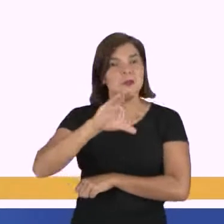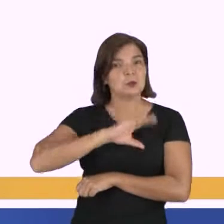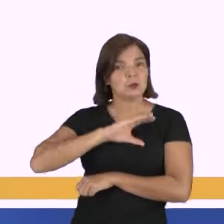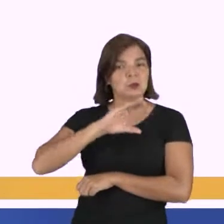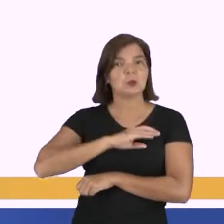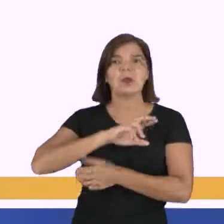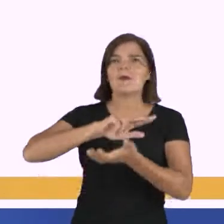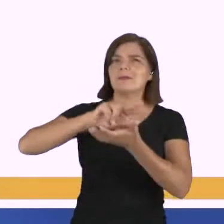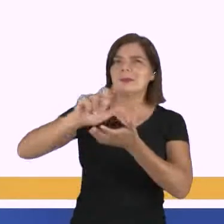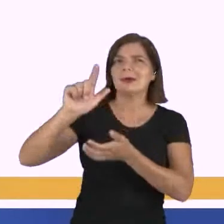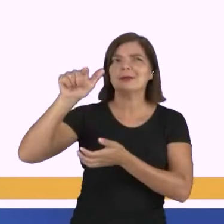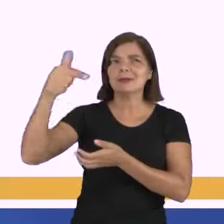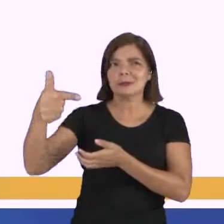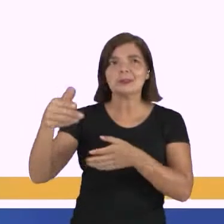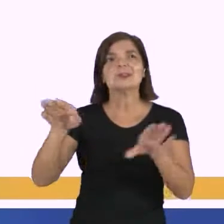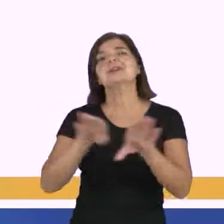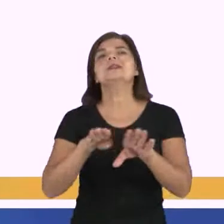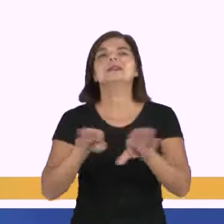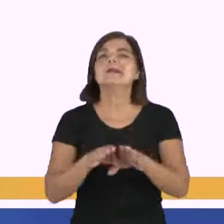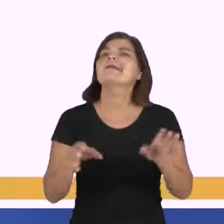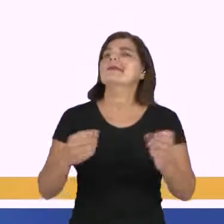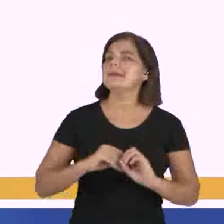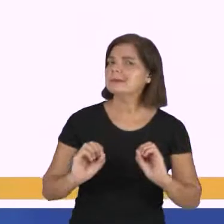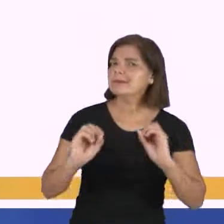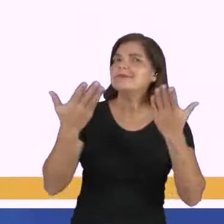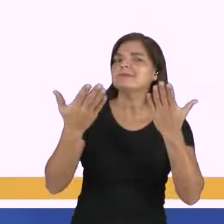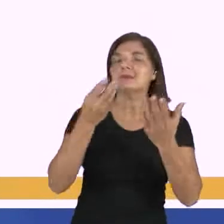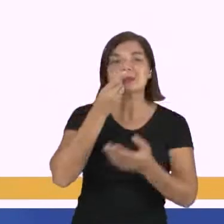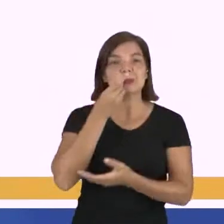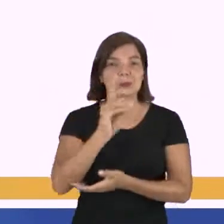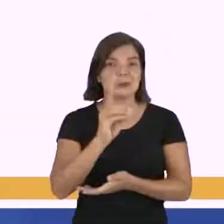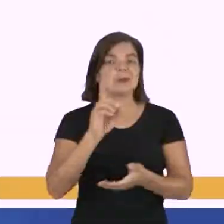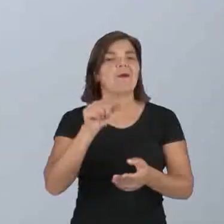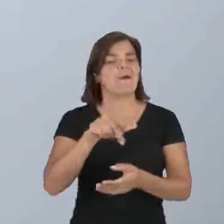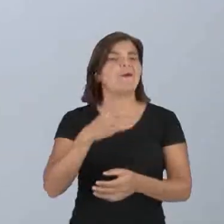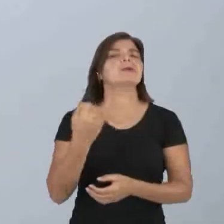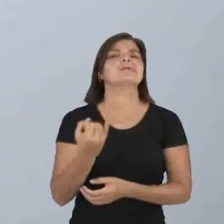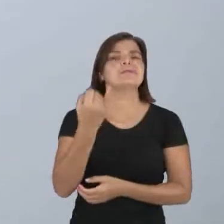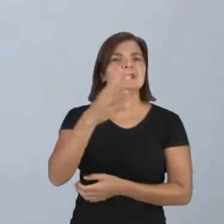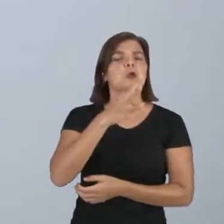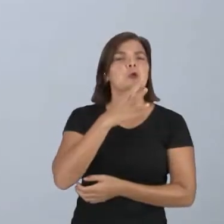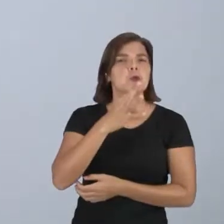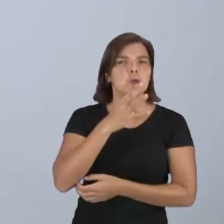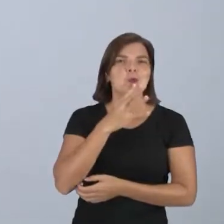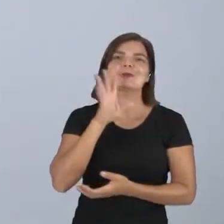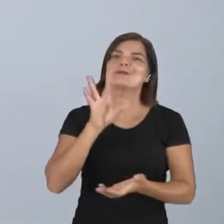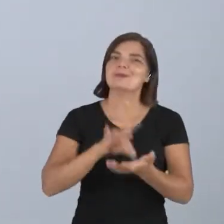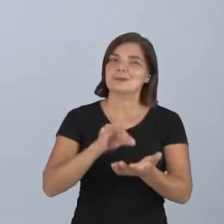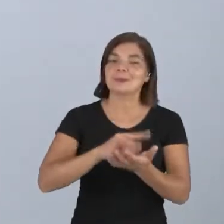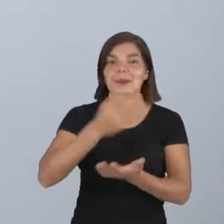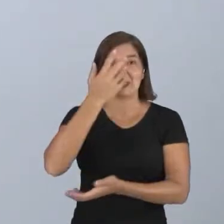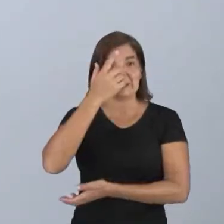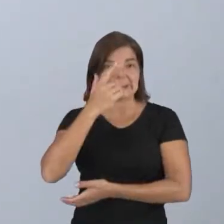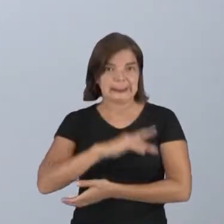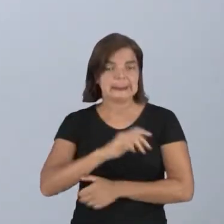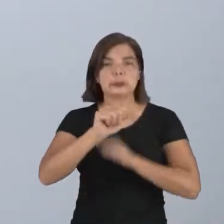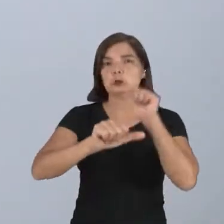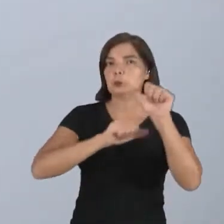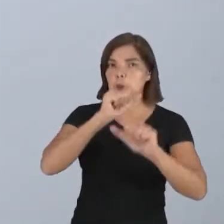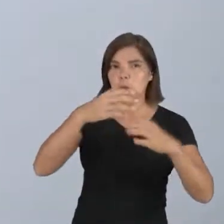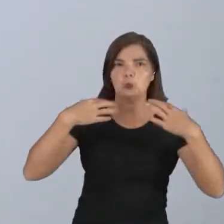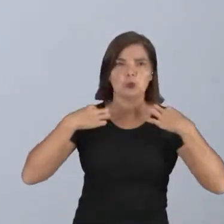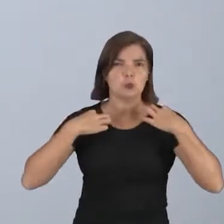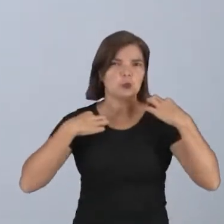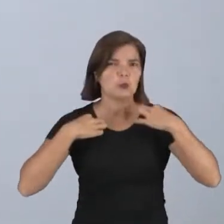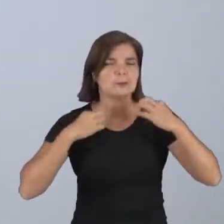a Escócia, a Inglaterra e a Irlanda, também comemoram essa data. É uma data que vocês conhecem bem, né? Onde as crianças se caracterizam,